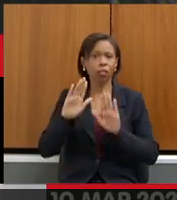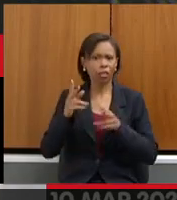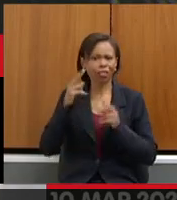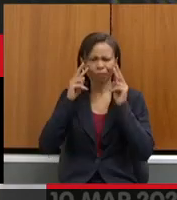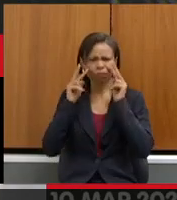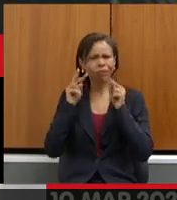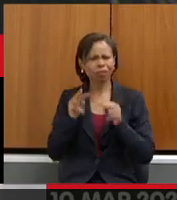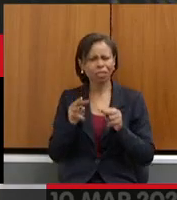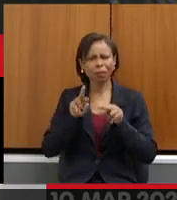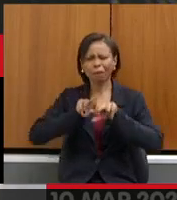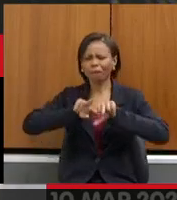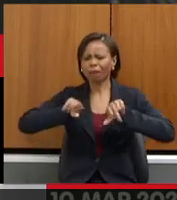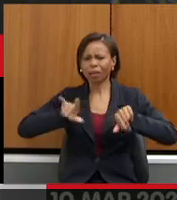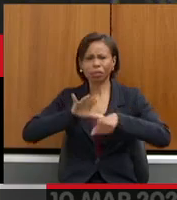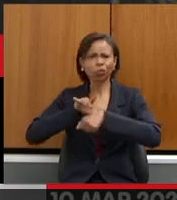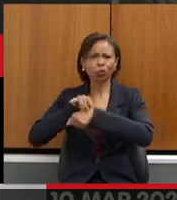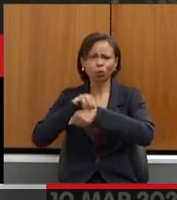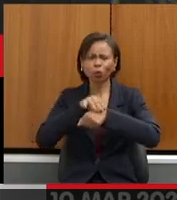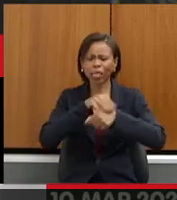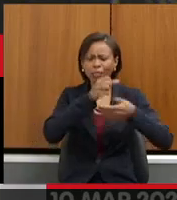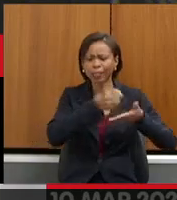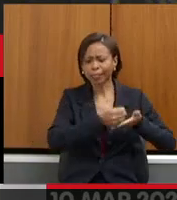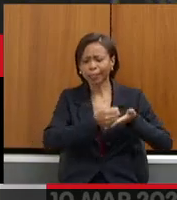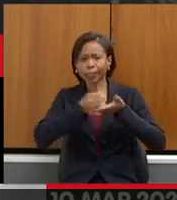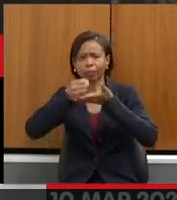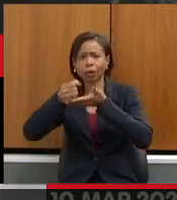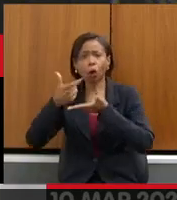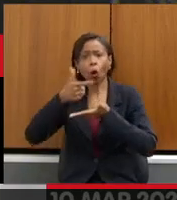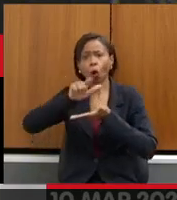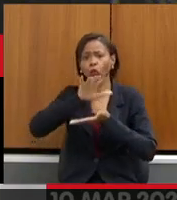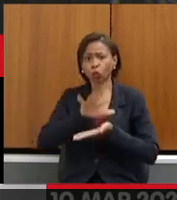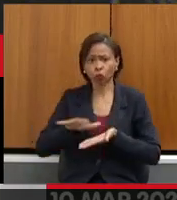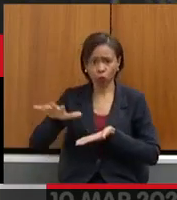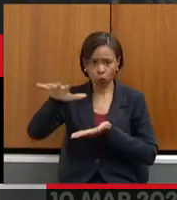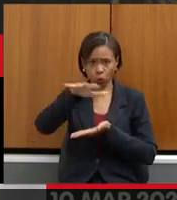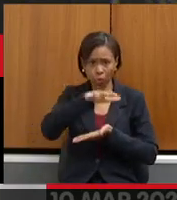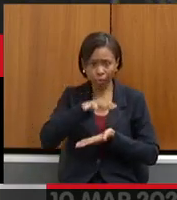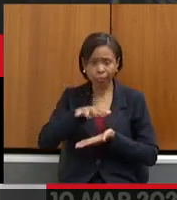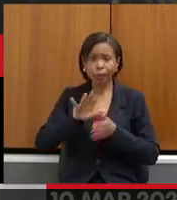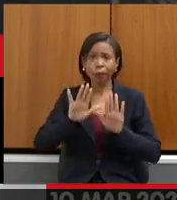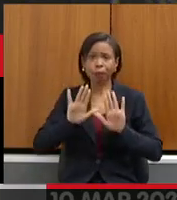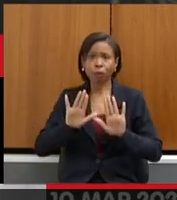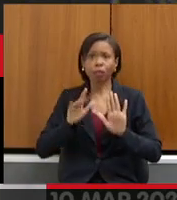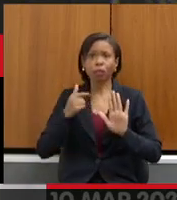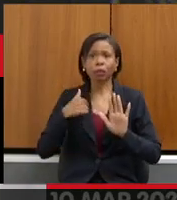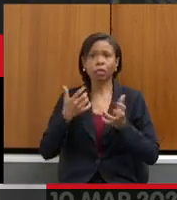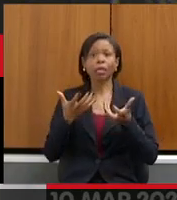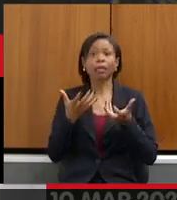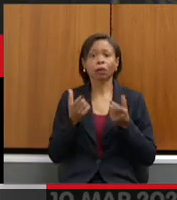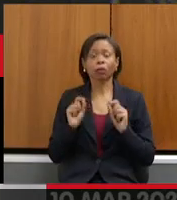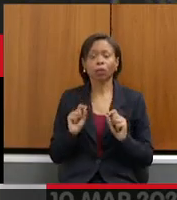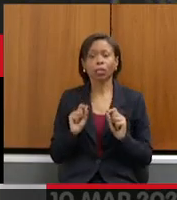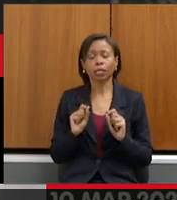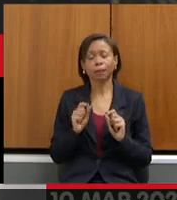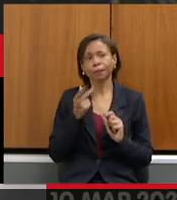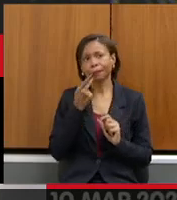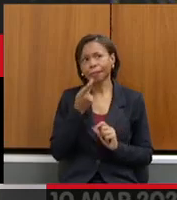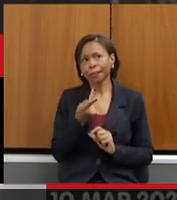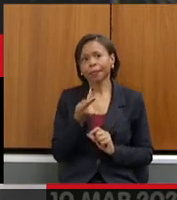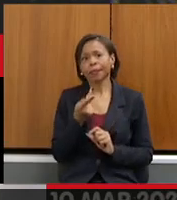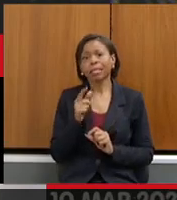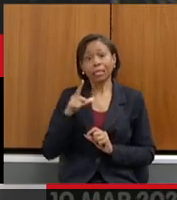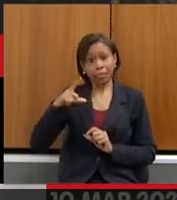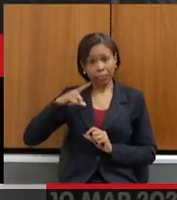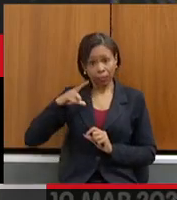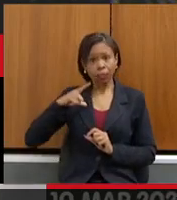transportados para outras regiões mas eu gostaria de deixar aqui secretário que nós temos